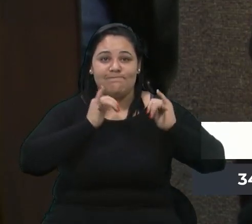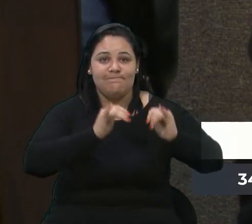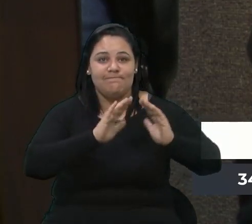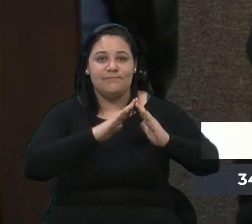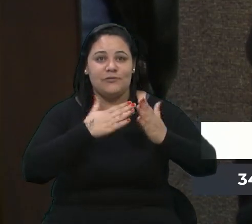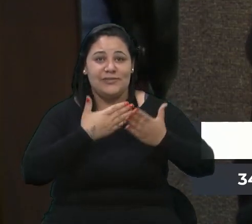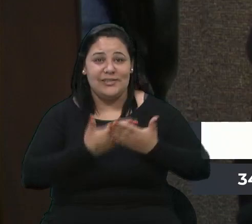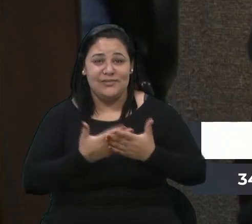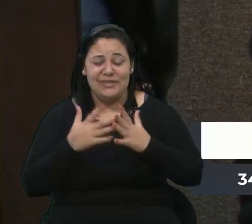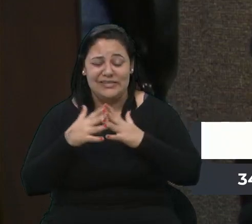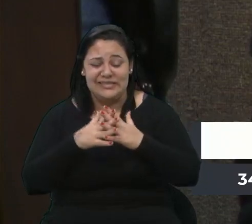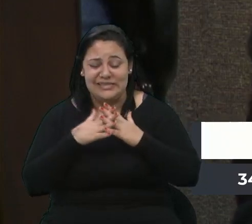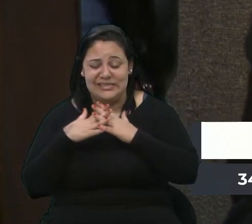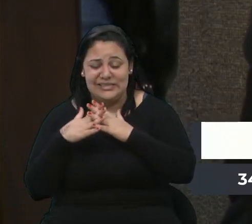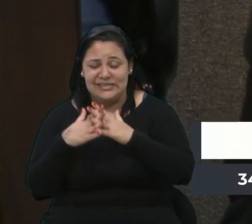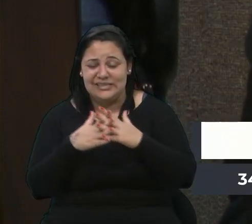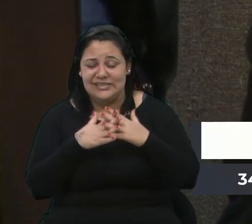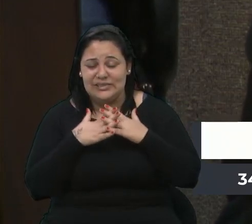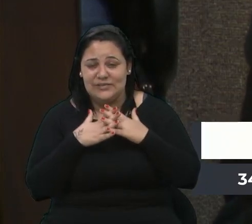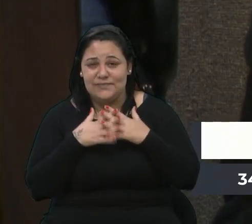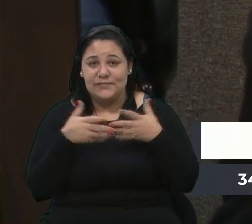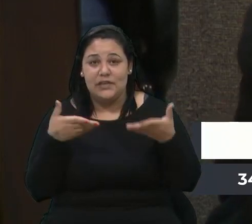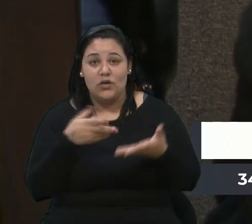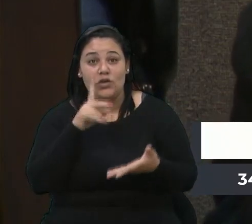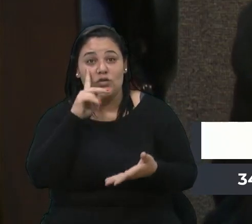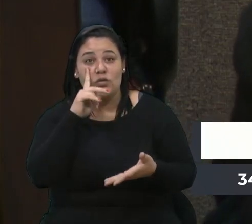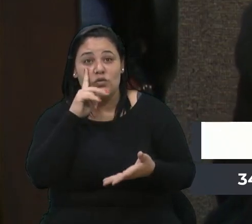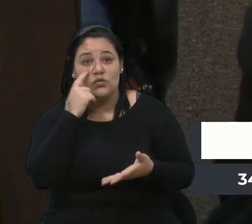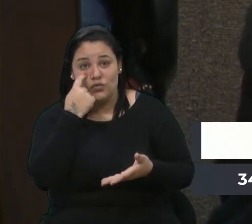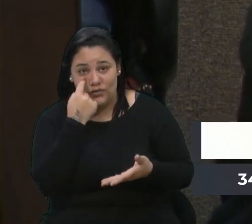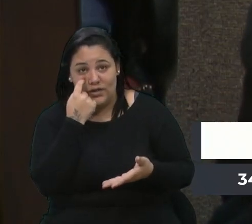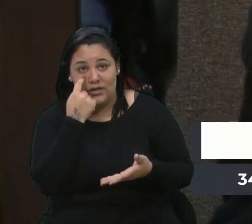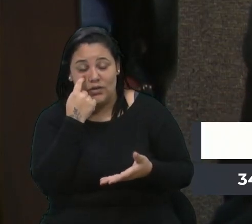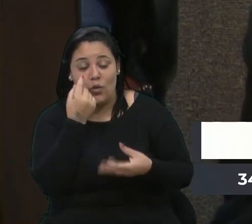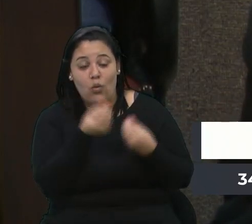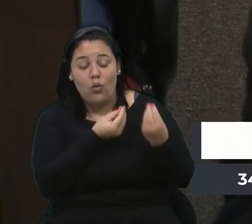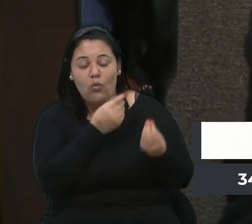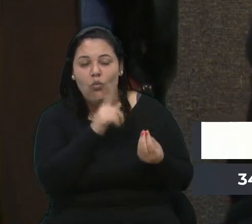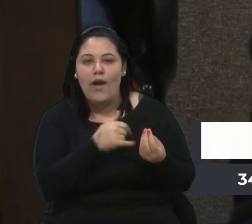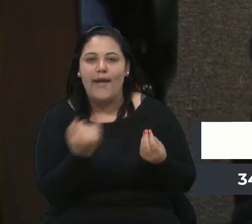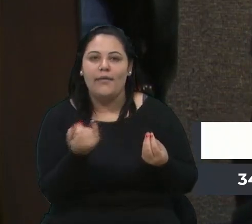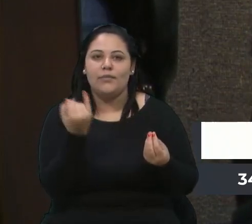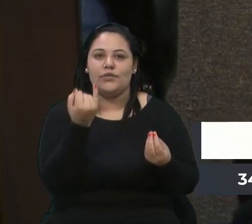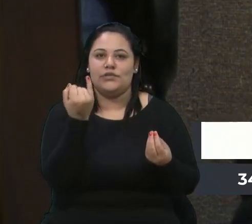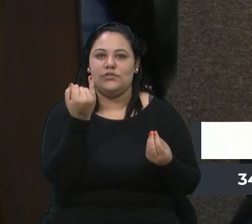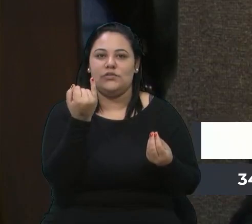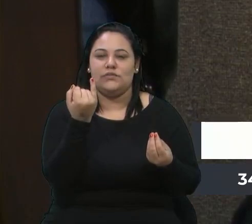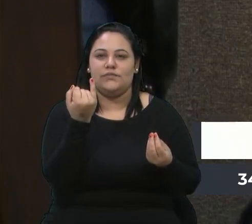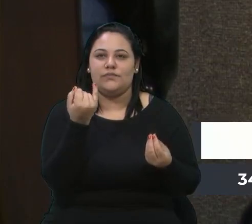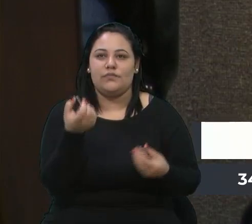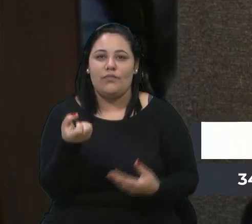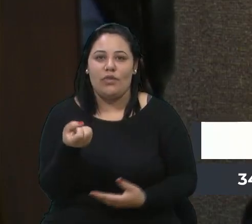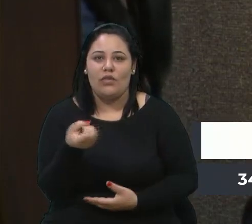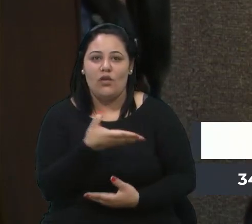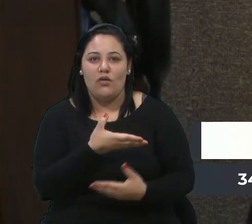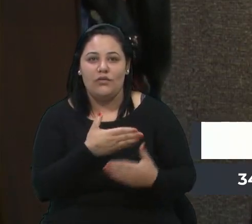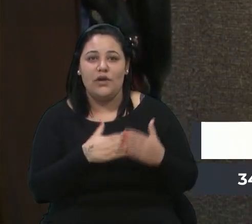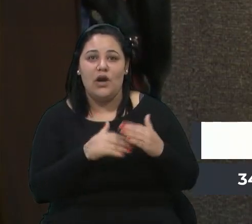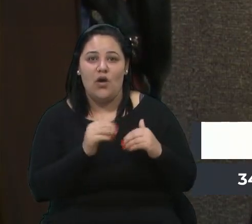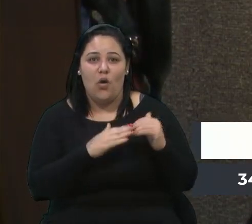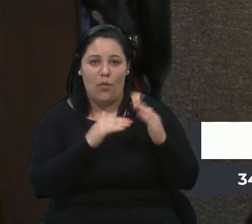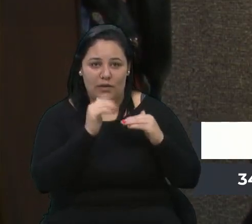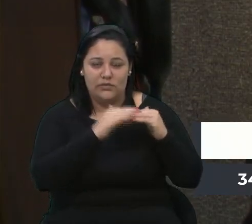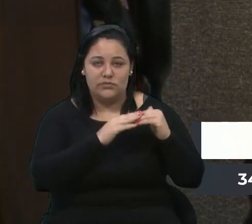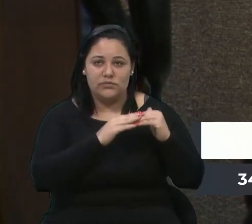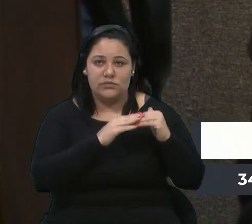transtorno, e você veja o quanto é importante que as novas obras que sejam